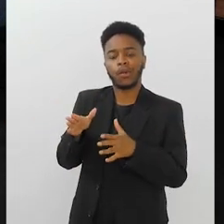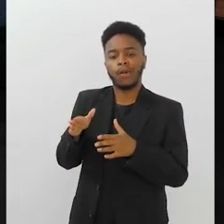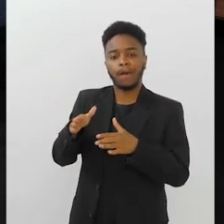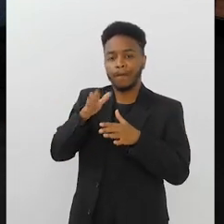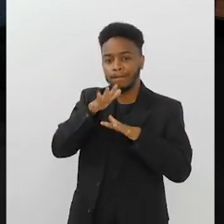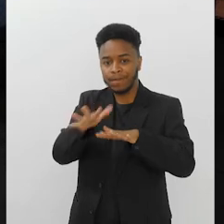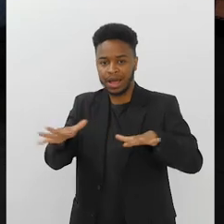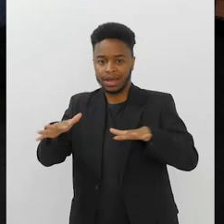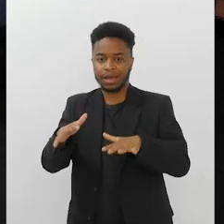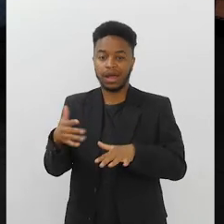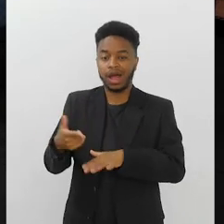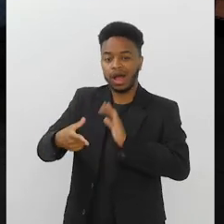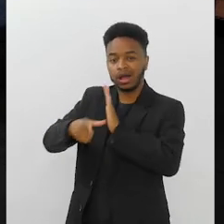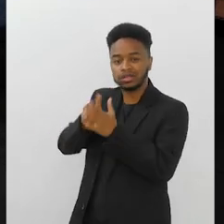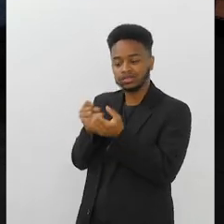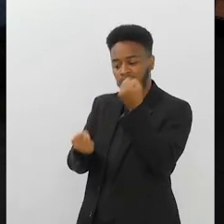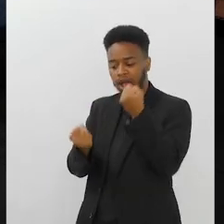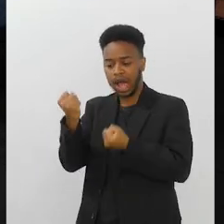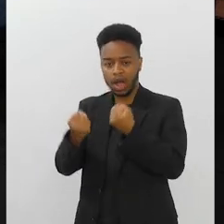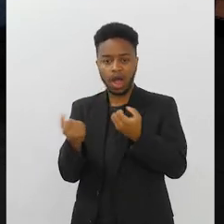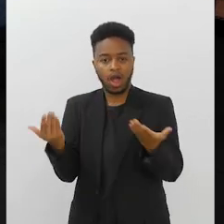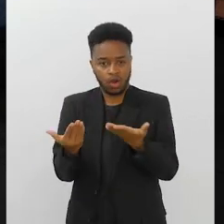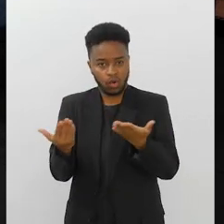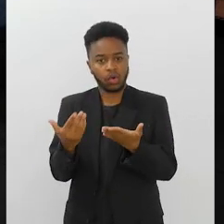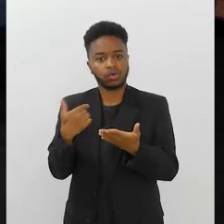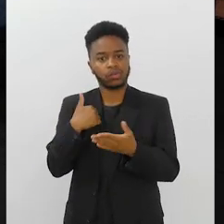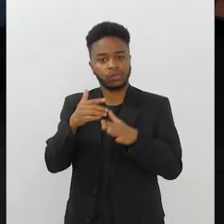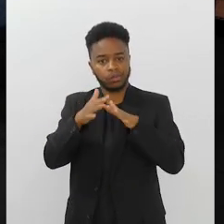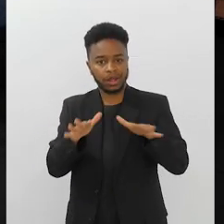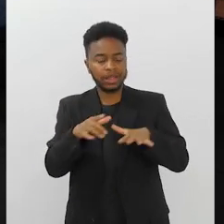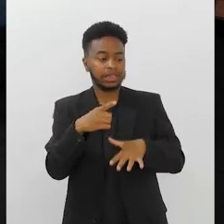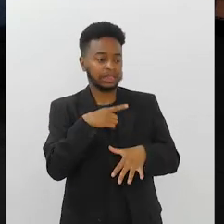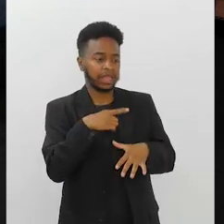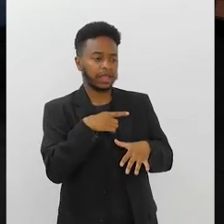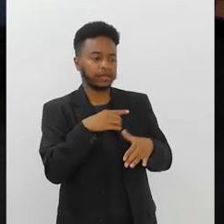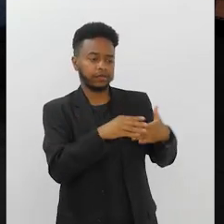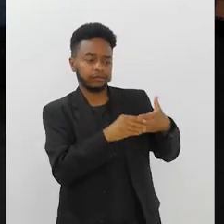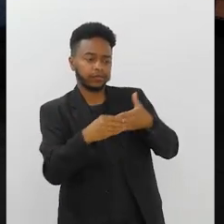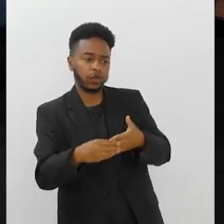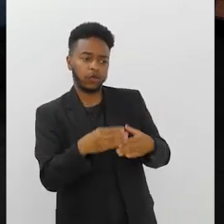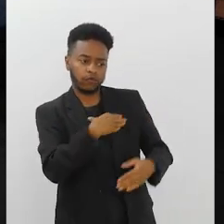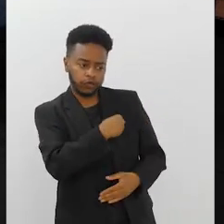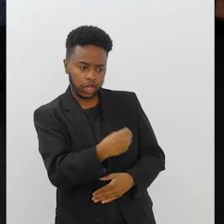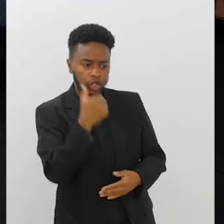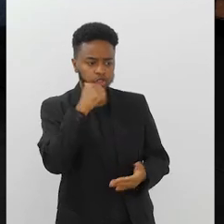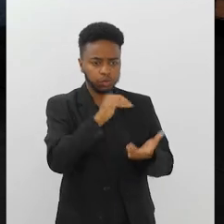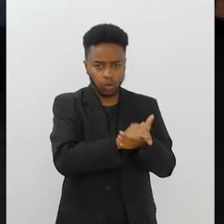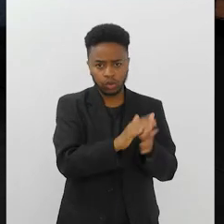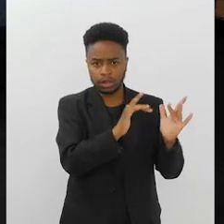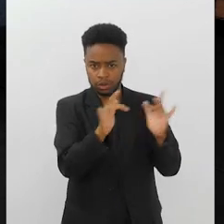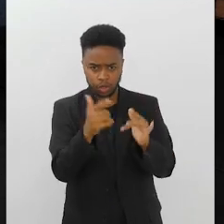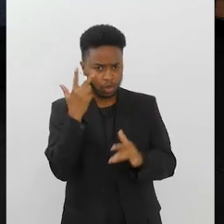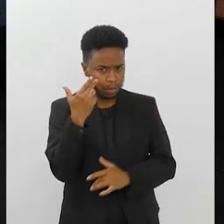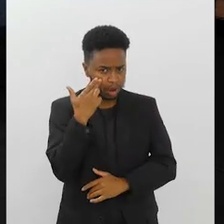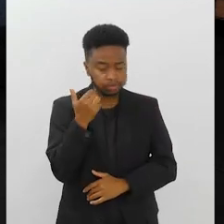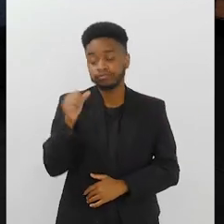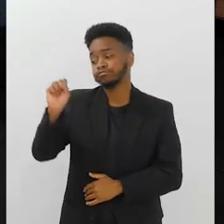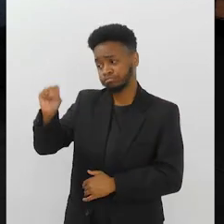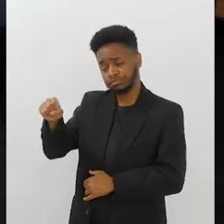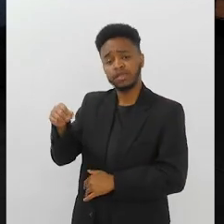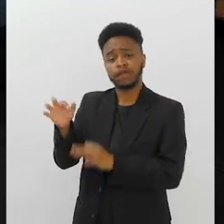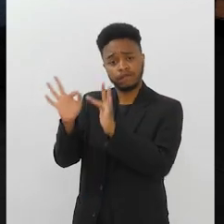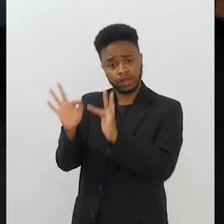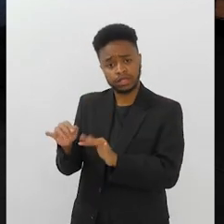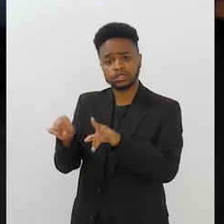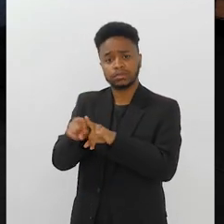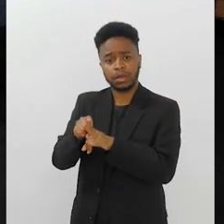passou de ser viagem de carro Peg crianças ex vai namorar é normal a todo momento a todo momento é a coisa mais